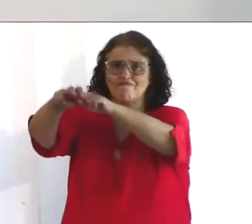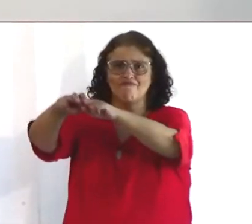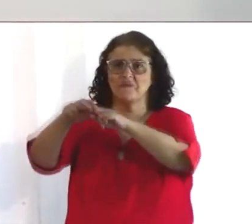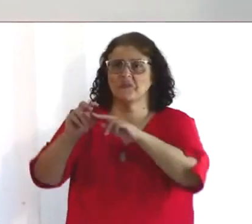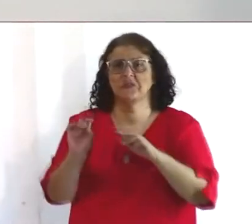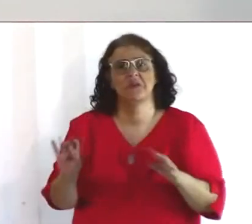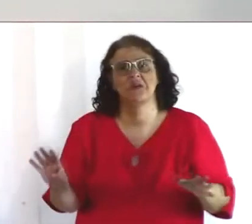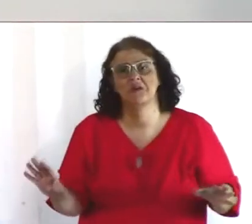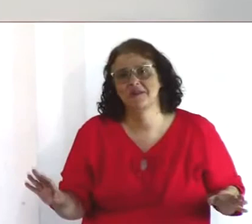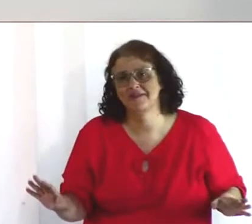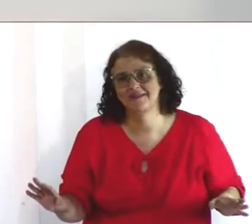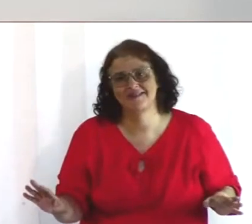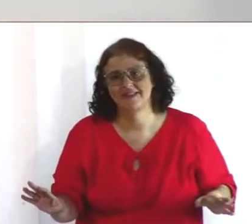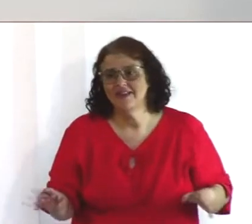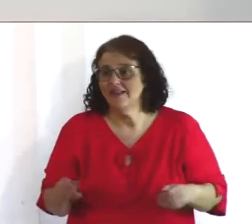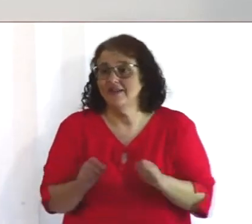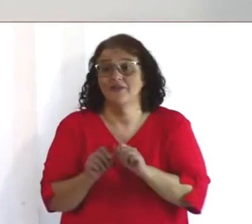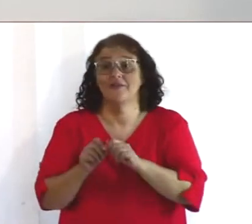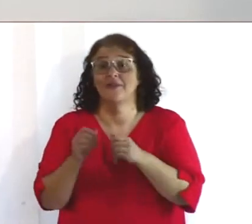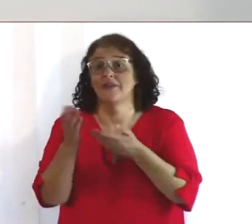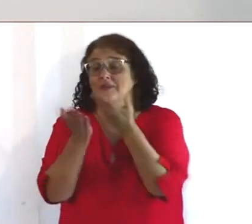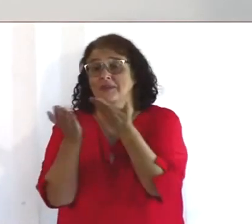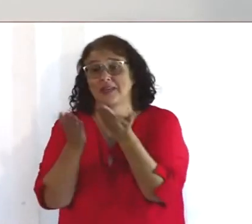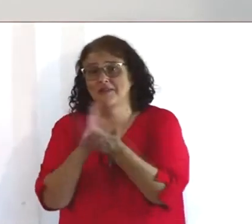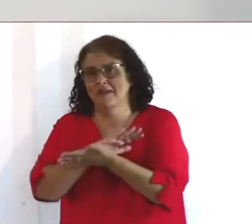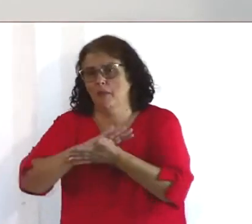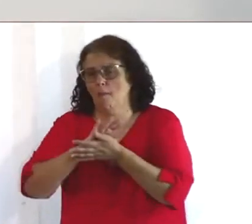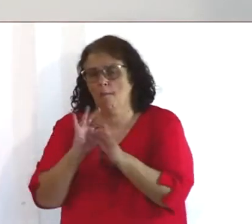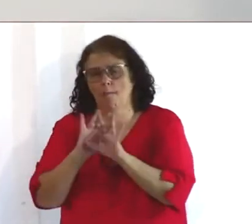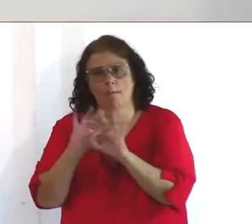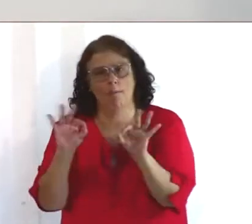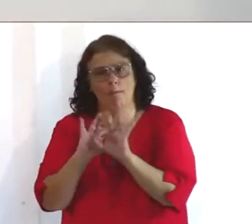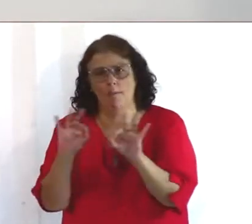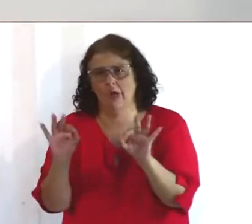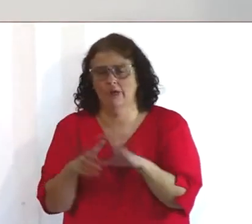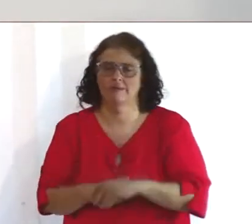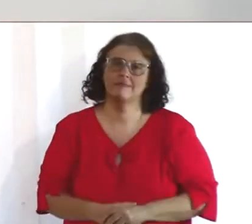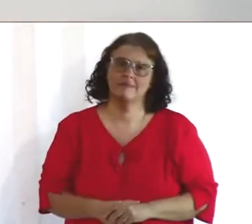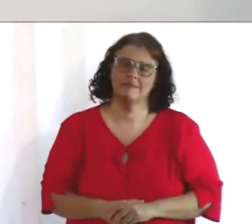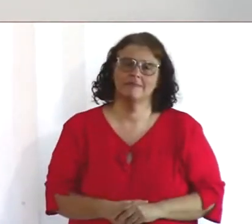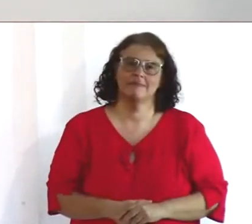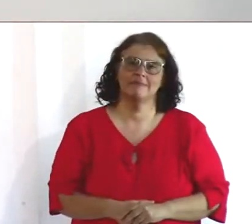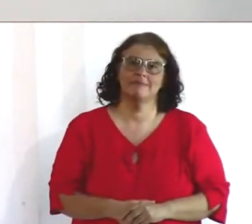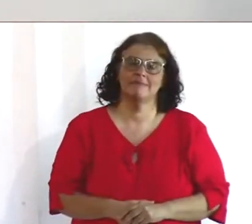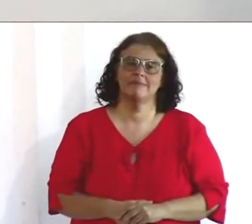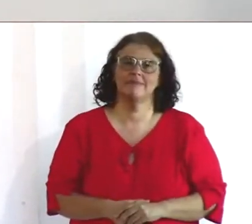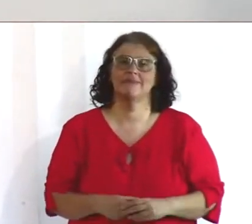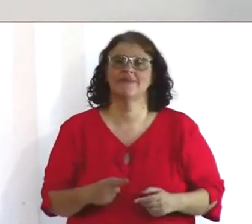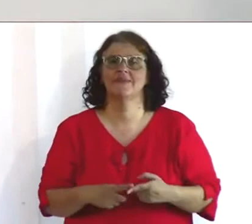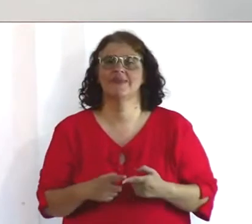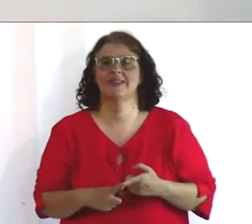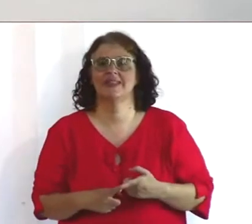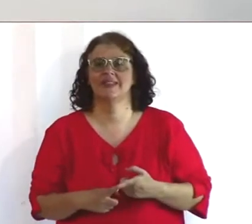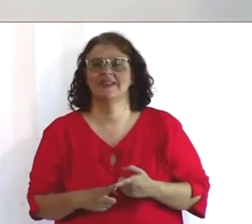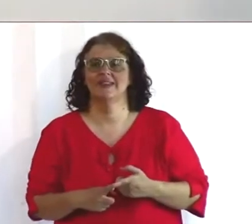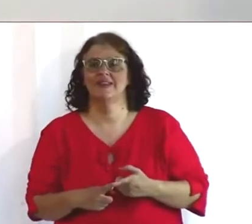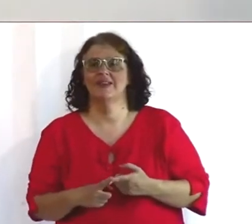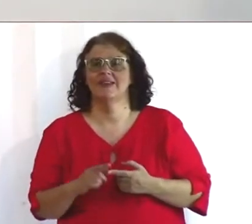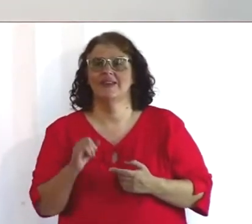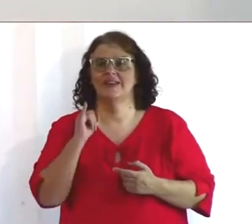Onde eu enterrei? Alguns não lembram mais nem onde enterraram os dons e talentos que receberam. Deixa